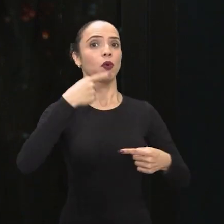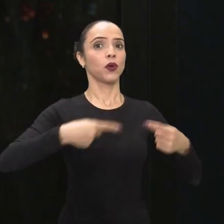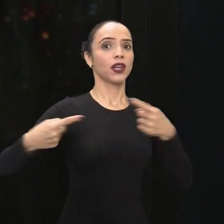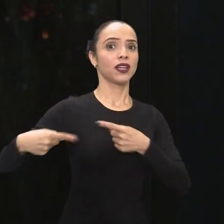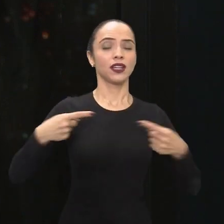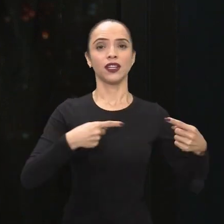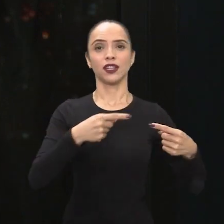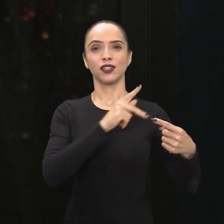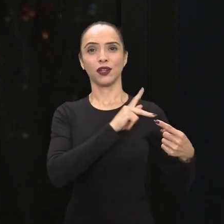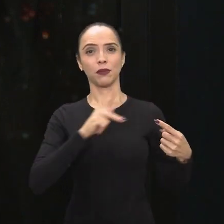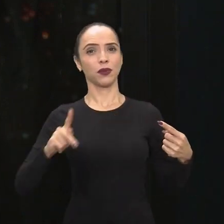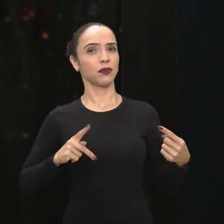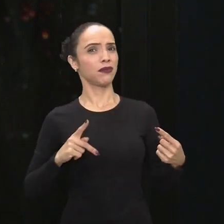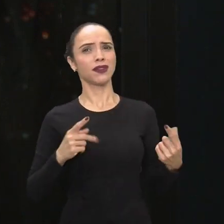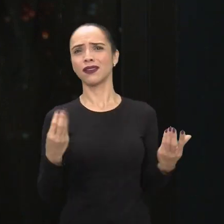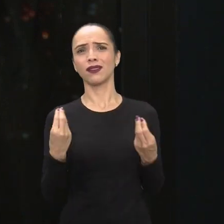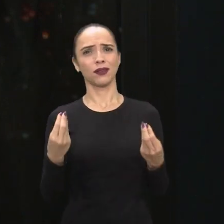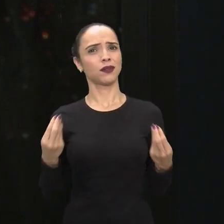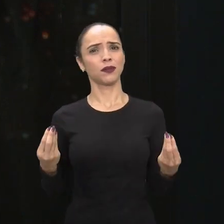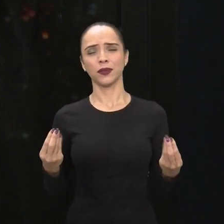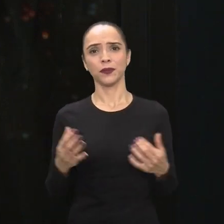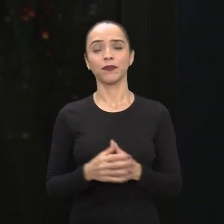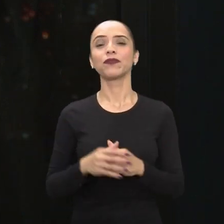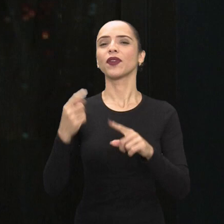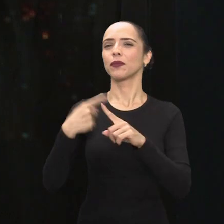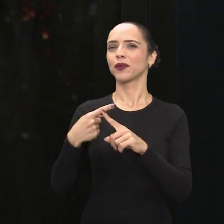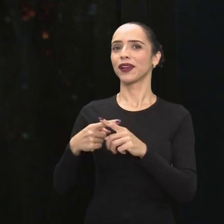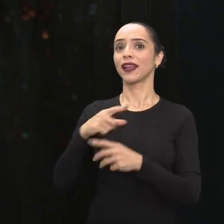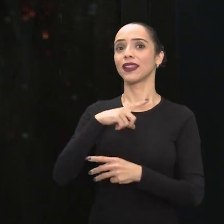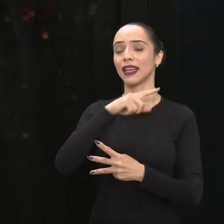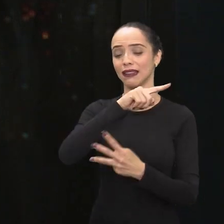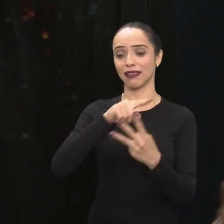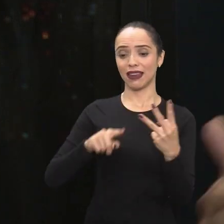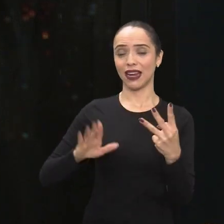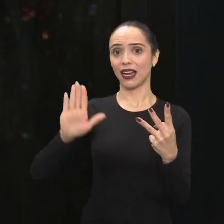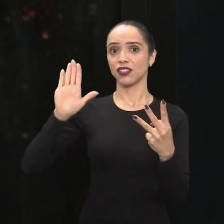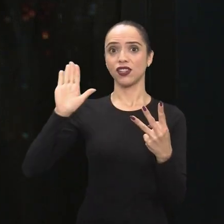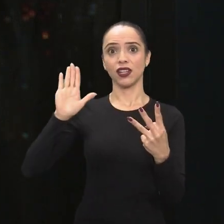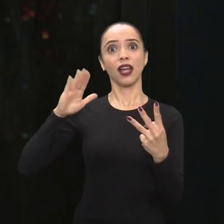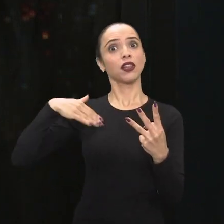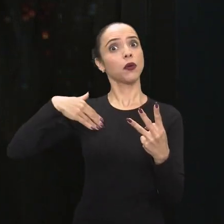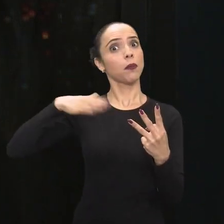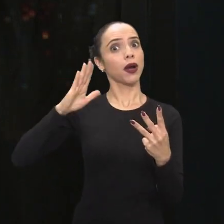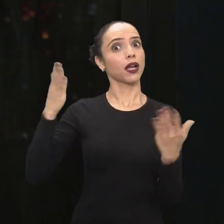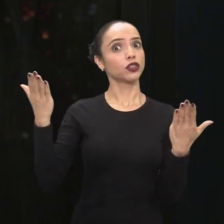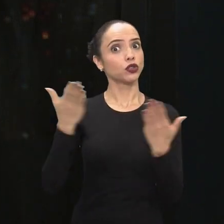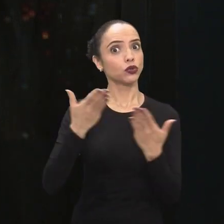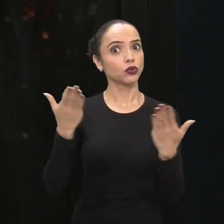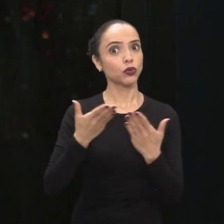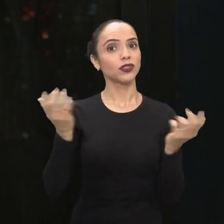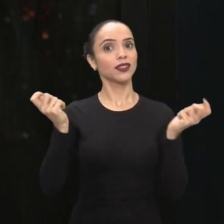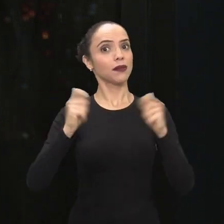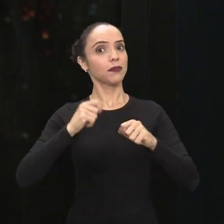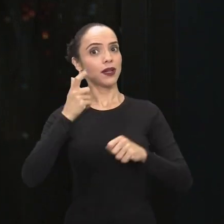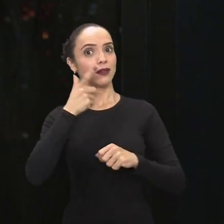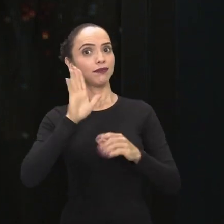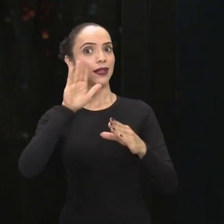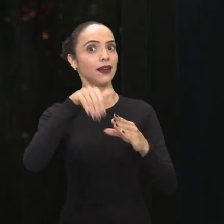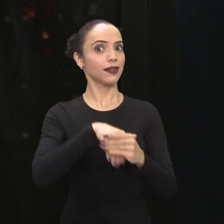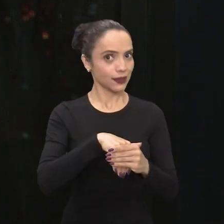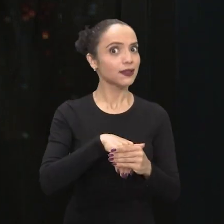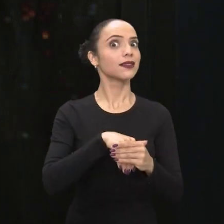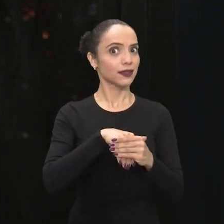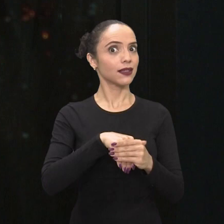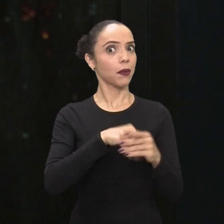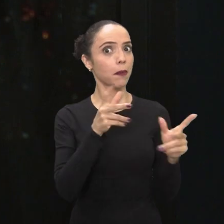planos dos três principais candidatos Eu dos três candidatos mais pontuados vamos colocar assim você nota essa pegada